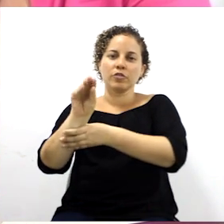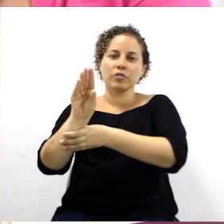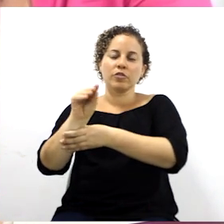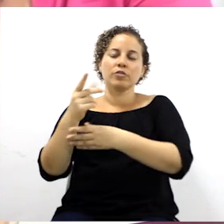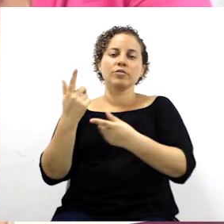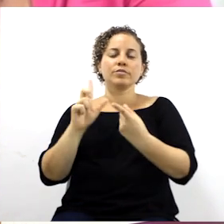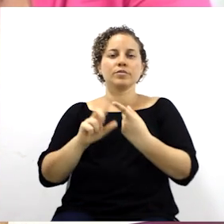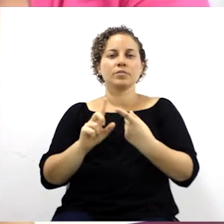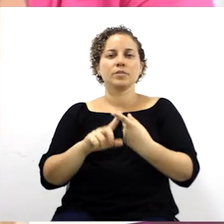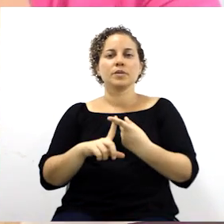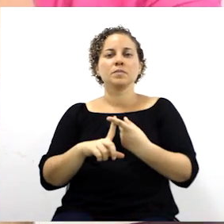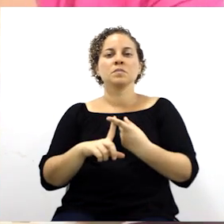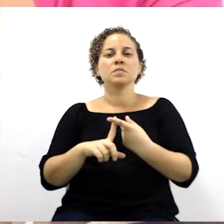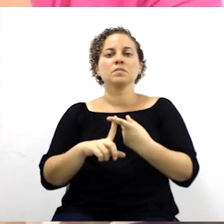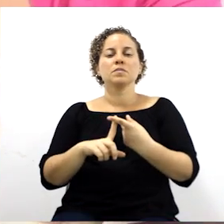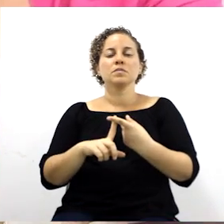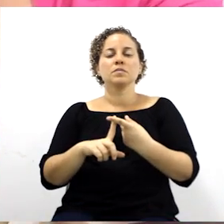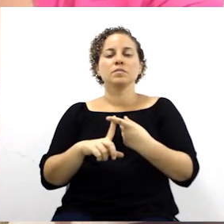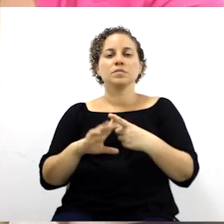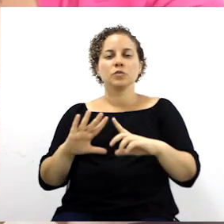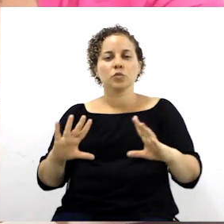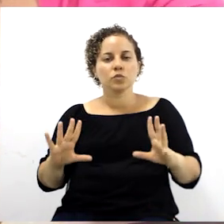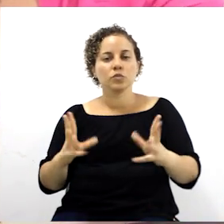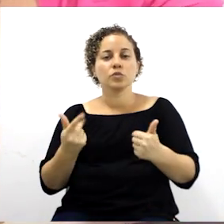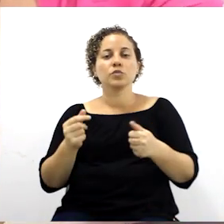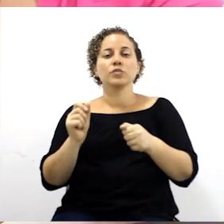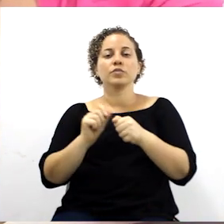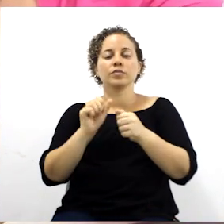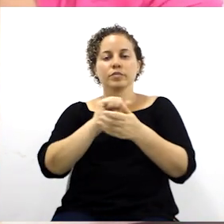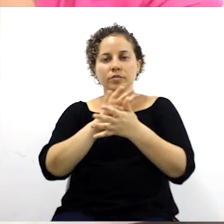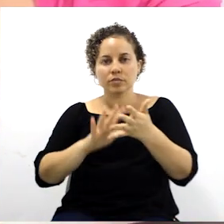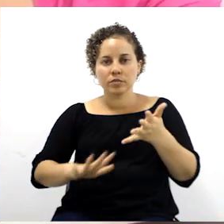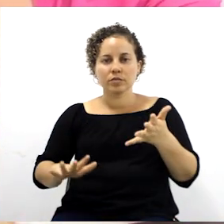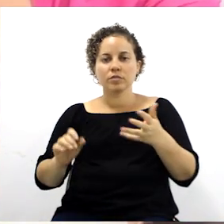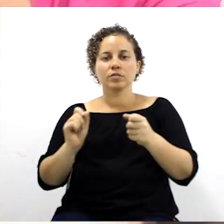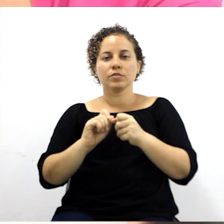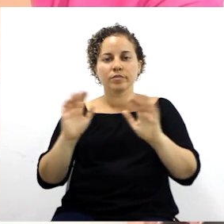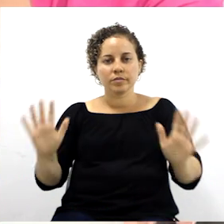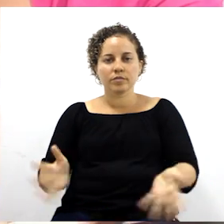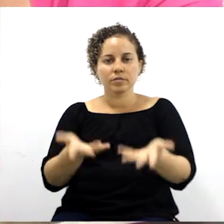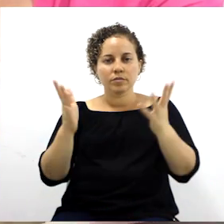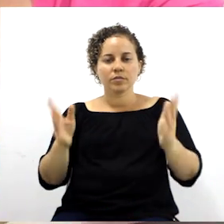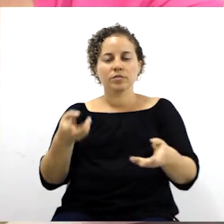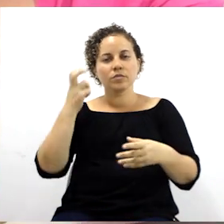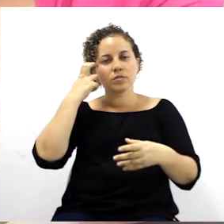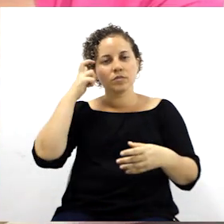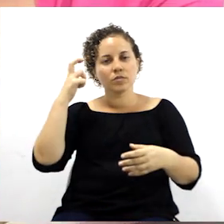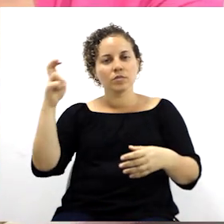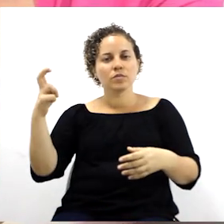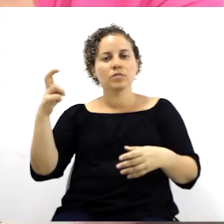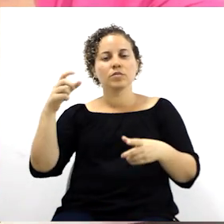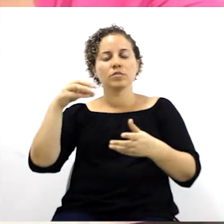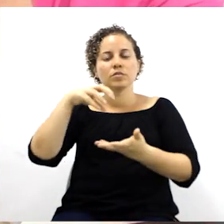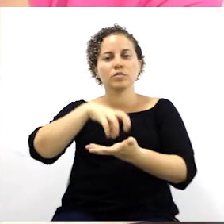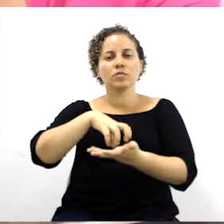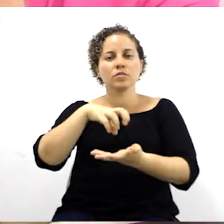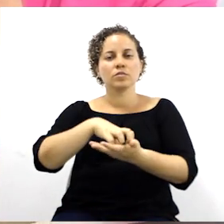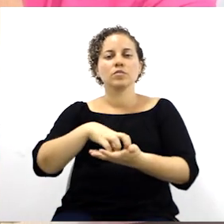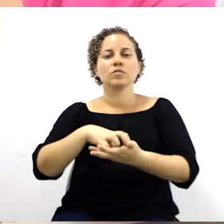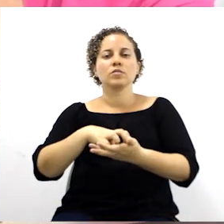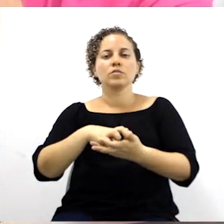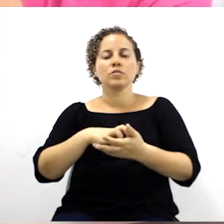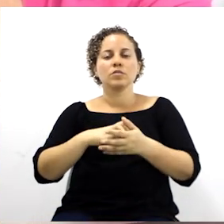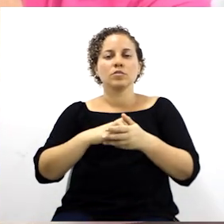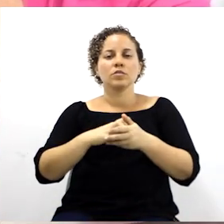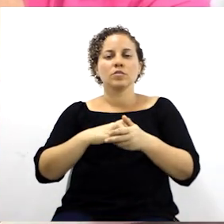essas atividades são feitas, né? De modo que você possa criar mecanismos para estimular a cultura local também, focar artistas